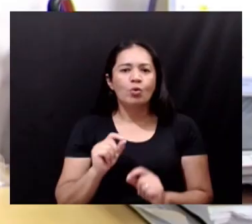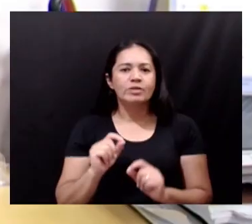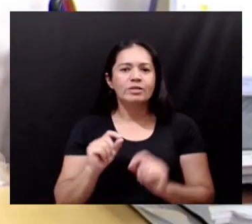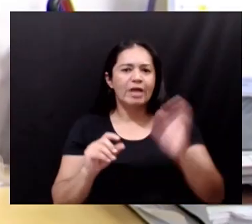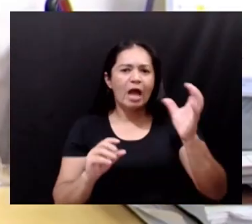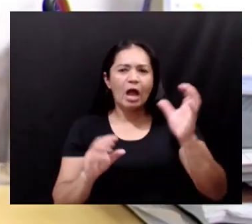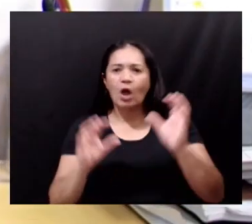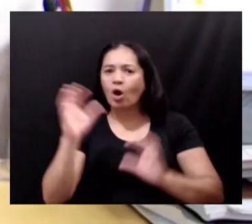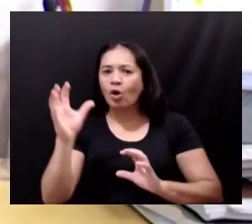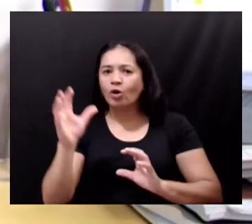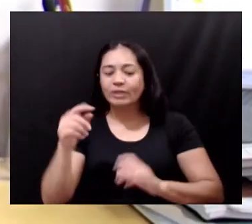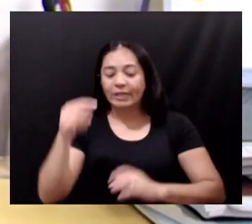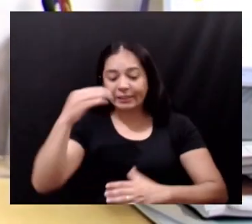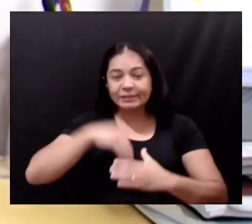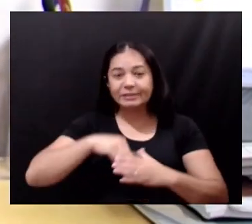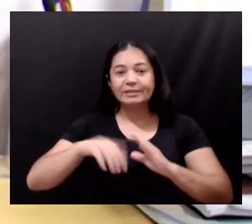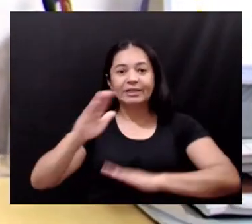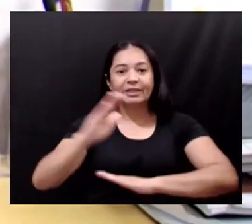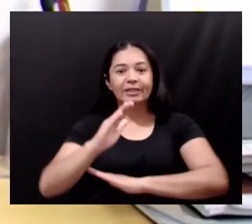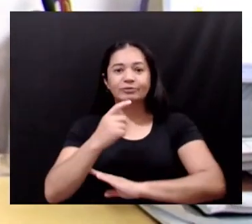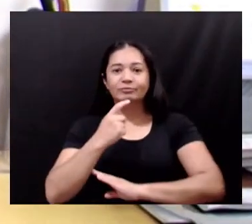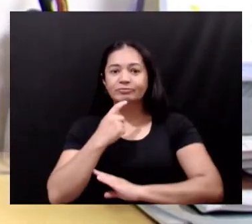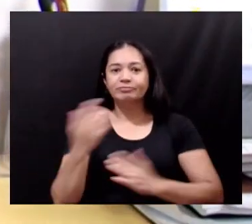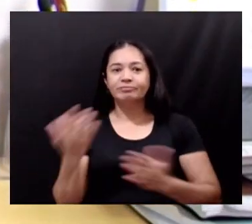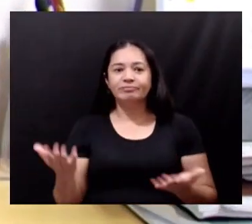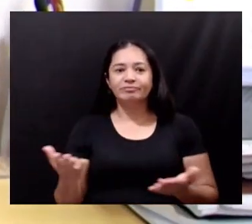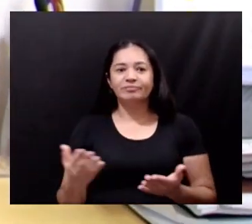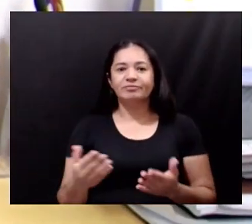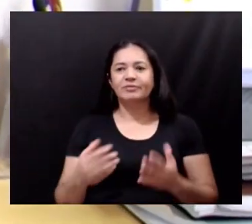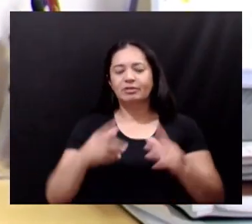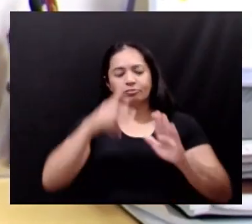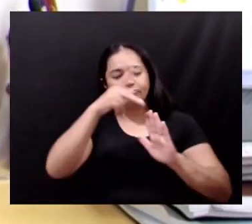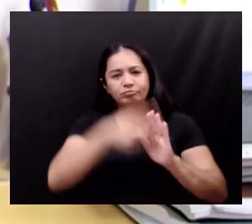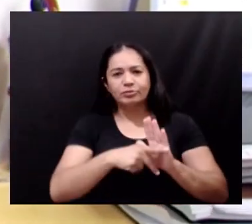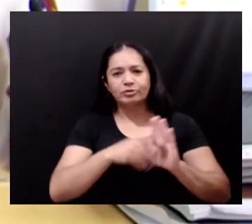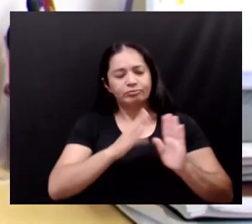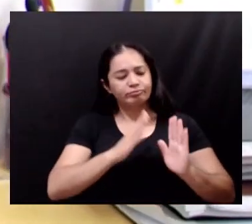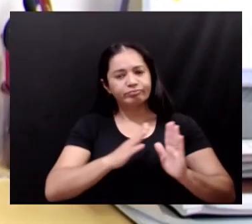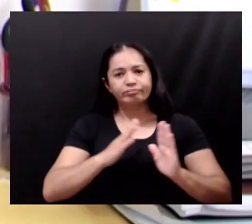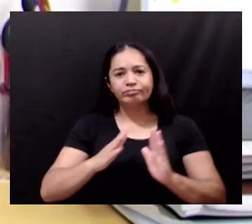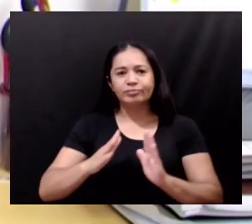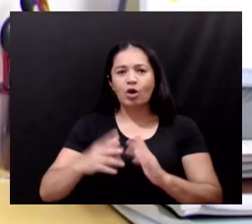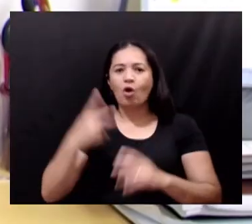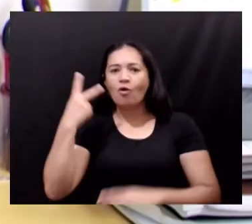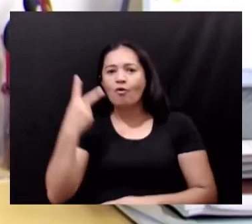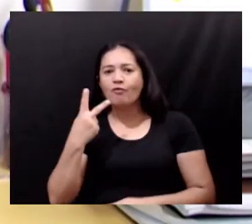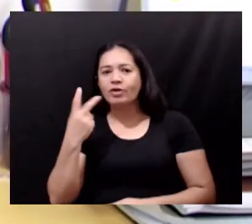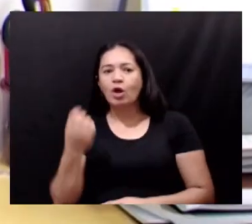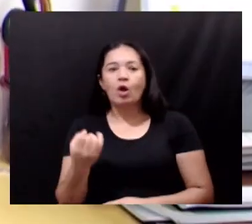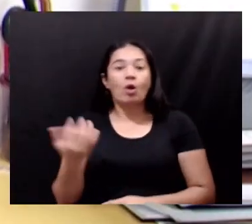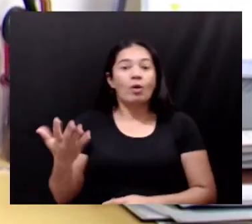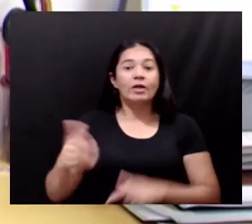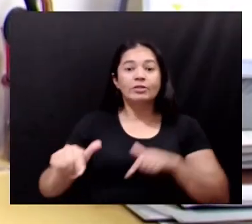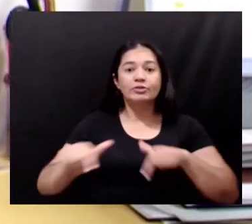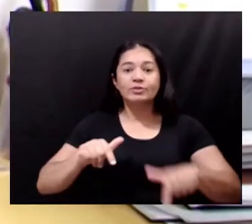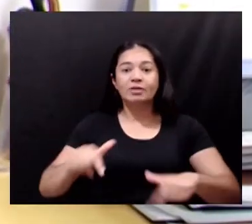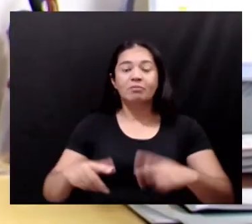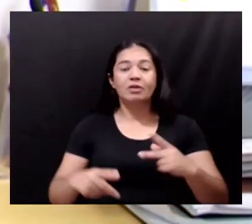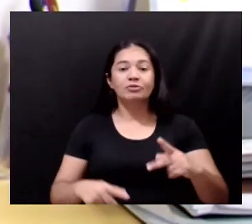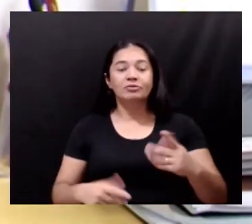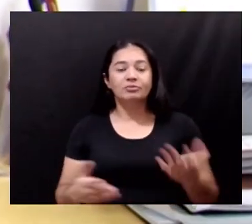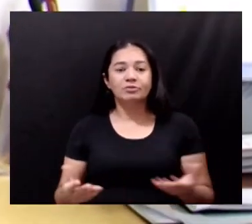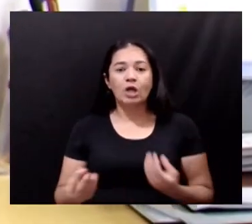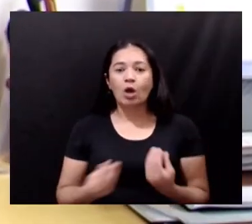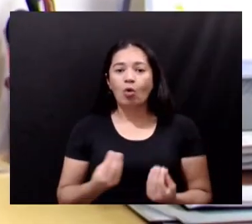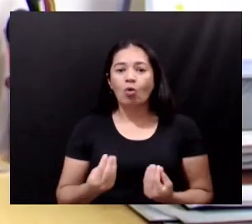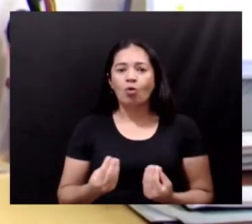dentro de uma Câmara Municipal, em questões de projetos, em questões dos vereadores, quais são os trabalhos deles, como que eles representam